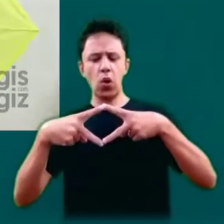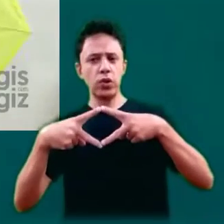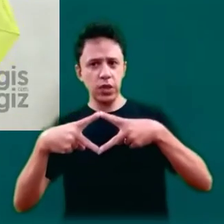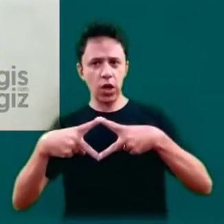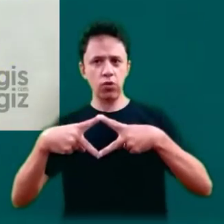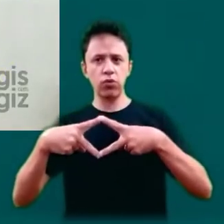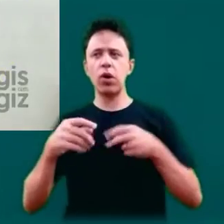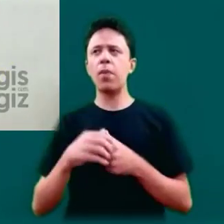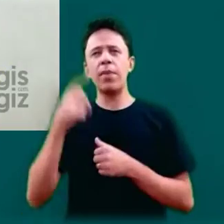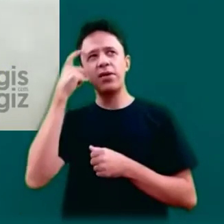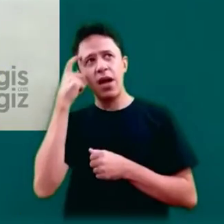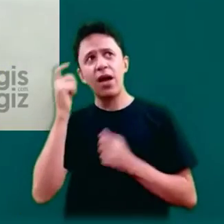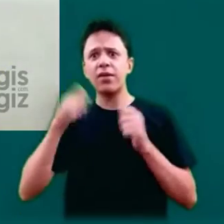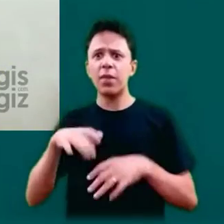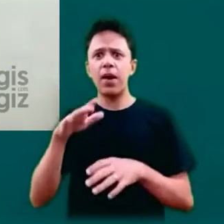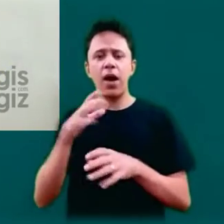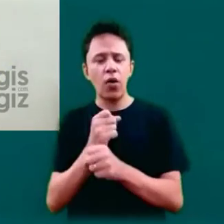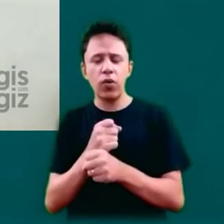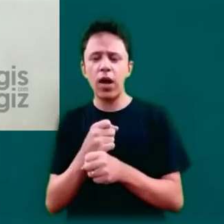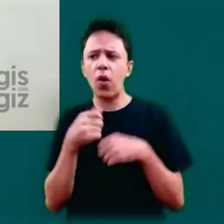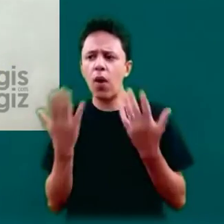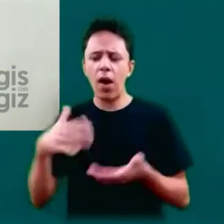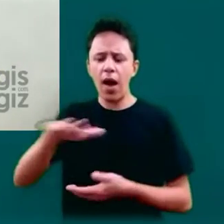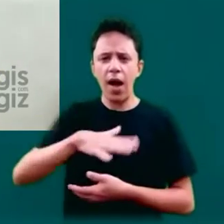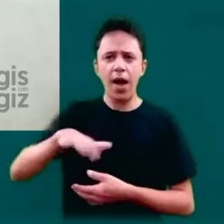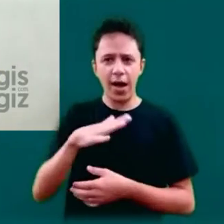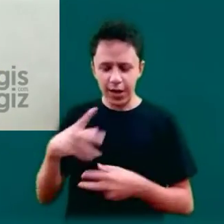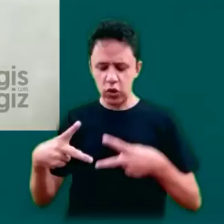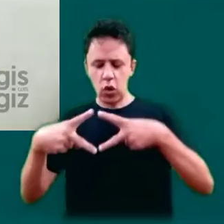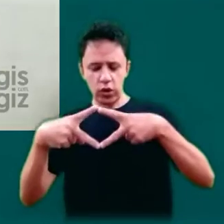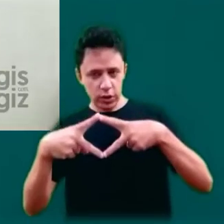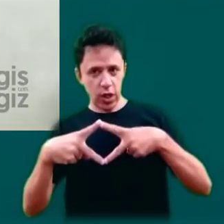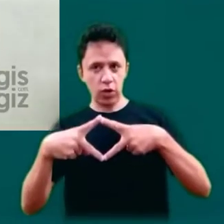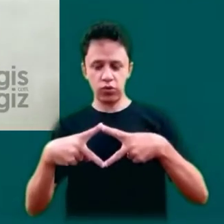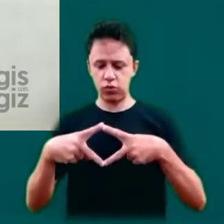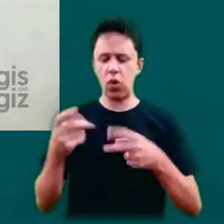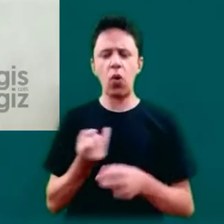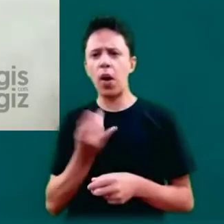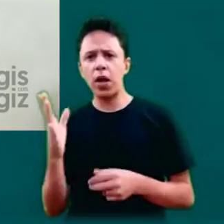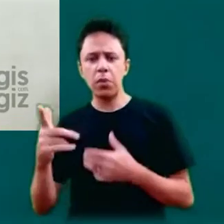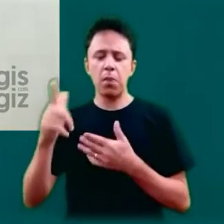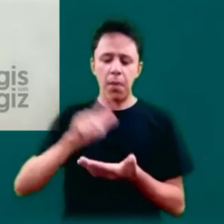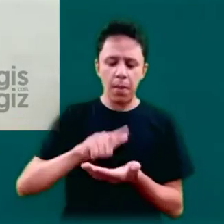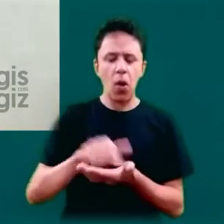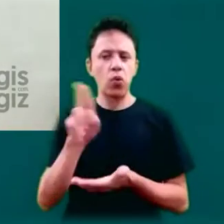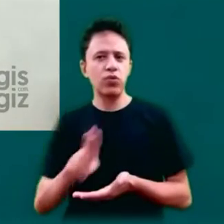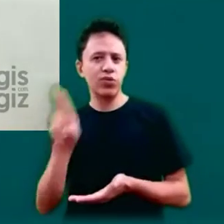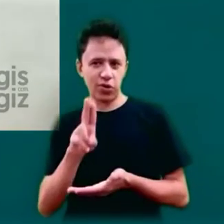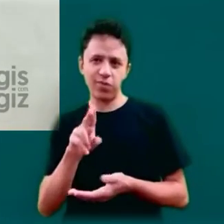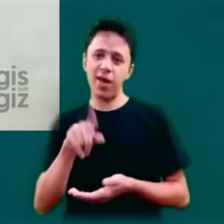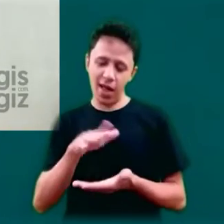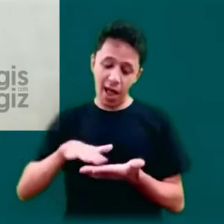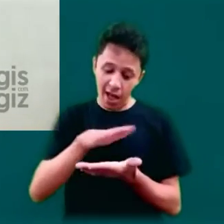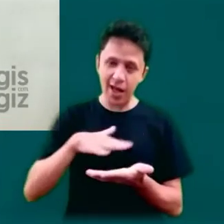losango, falei, nossa, dá para calcular qual é a área desse losango, então a quantidade de papel que foi gasto para fazer essa pipa. É